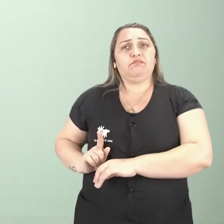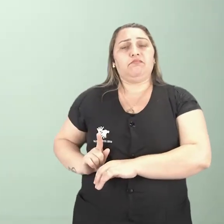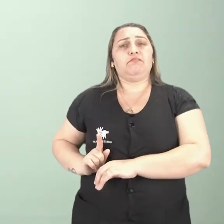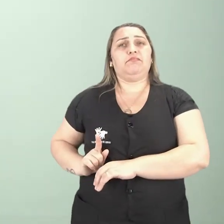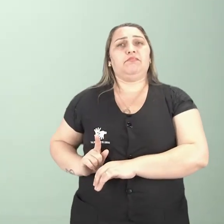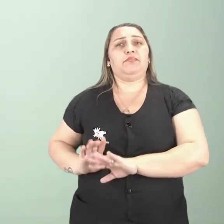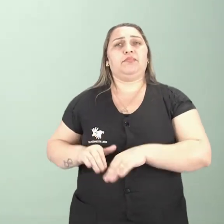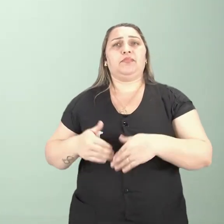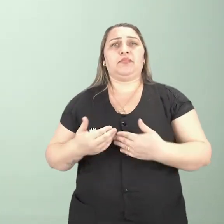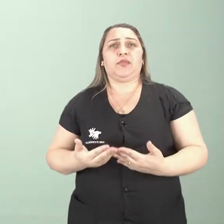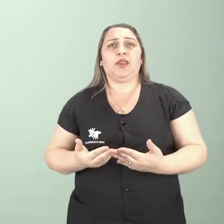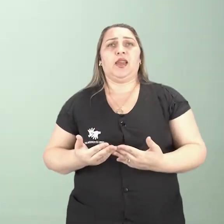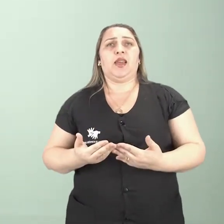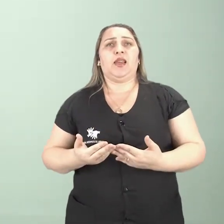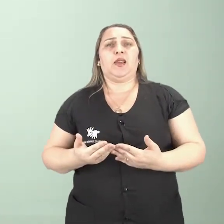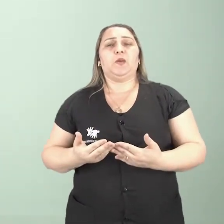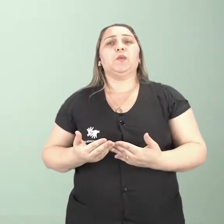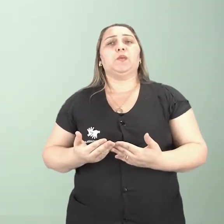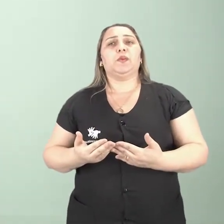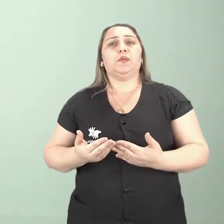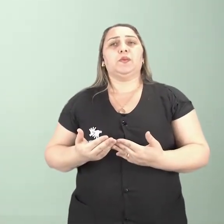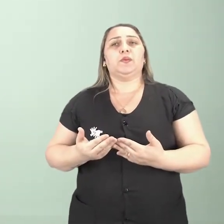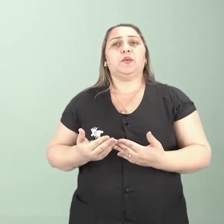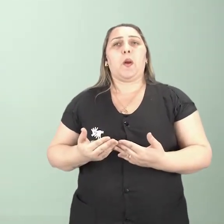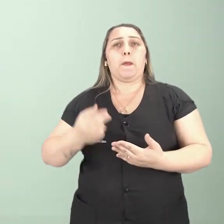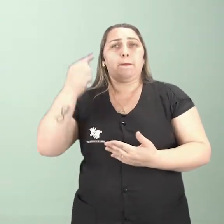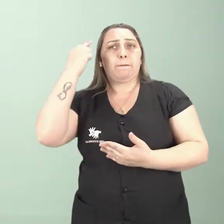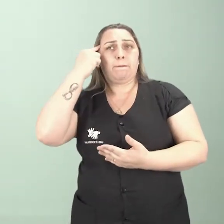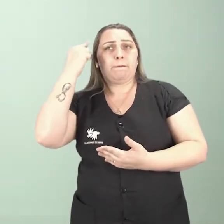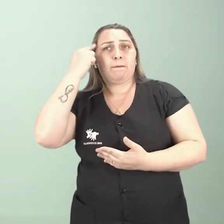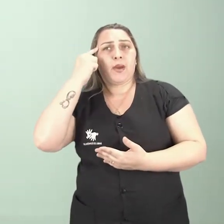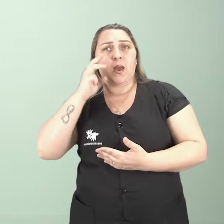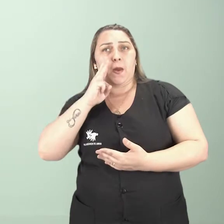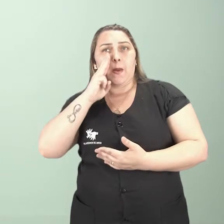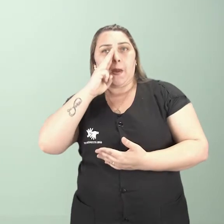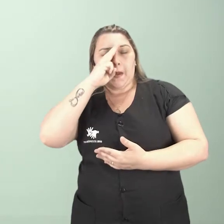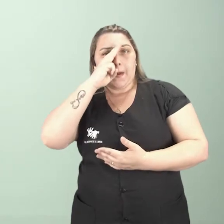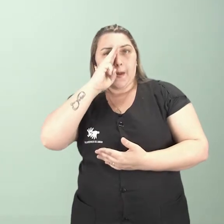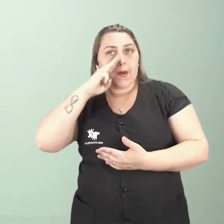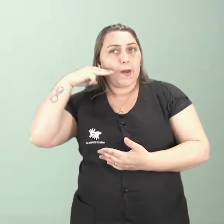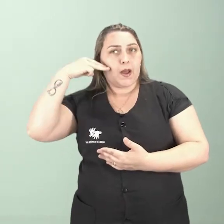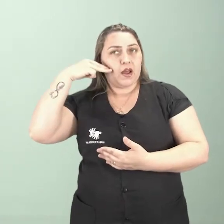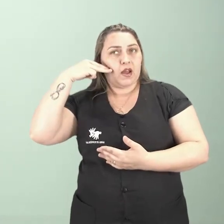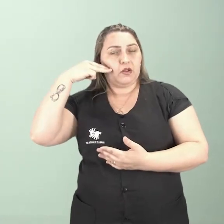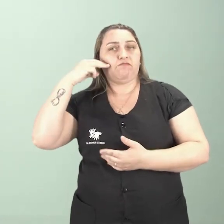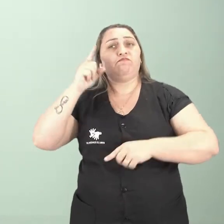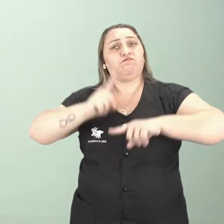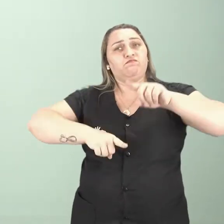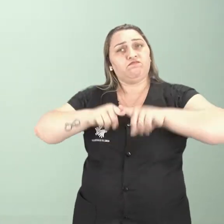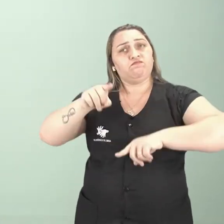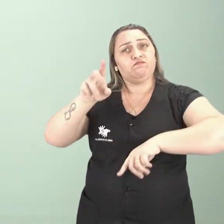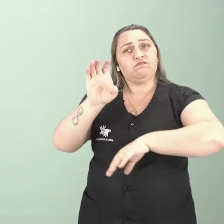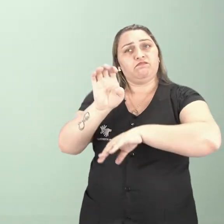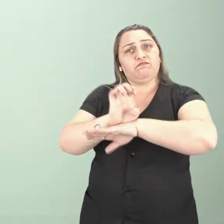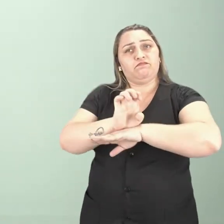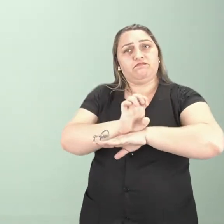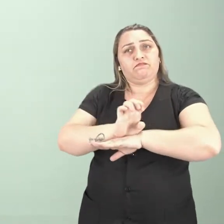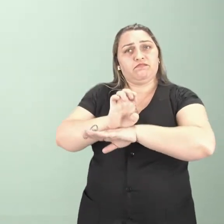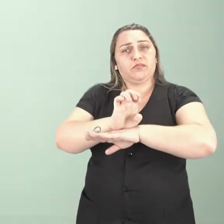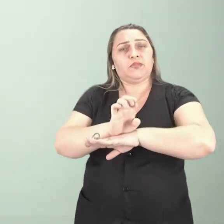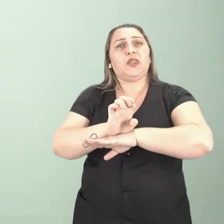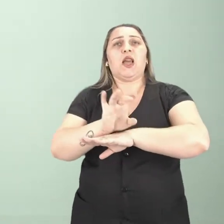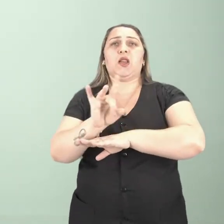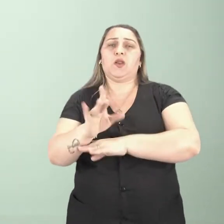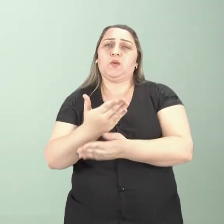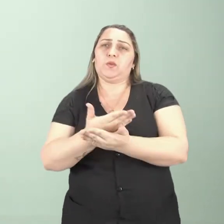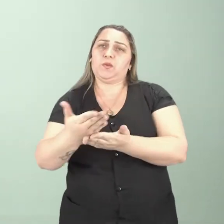uma maneira de dominar, segundo o pensamento de Karl Marx. Então, os aparelhos do Estado, eles funcionam